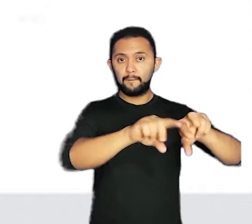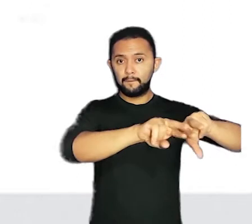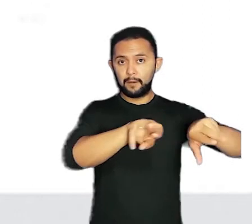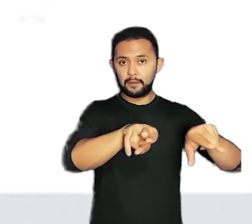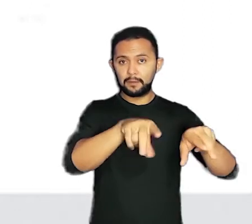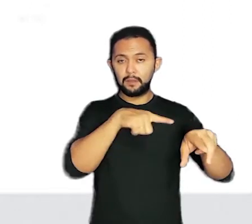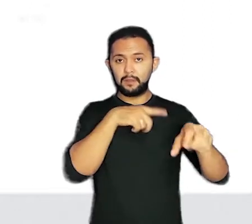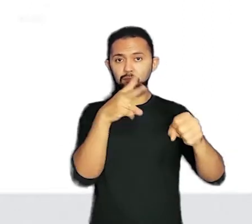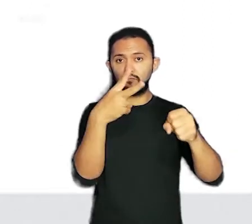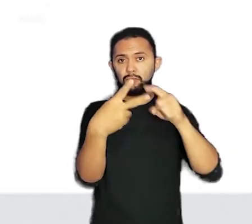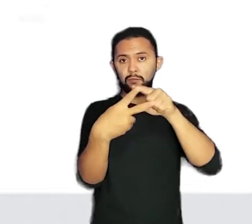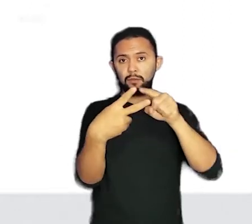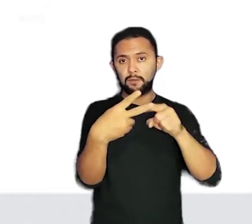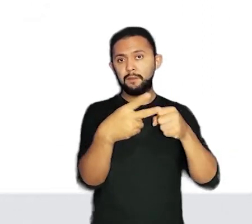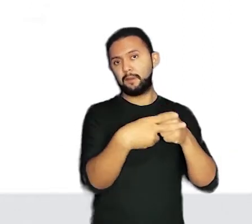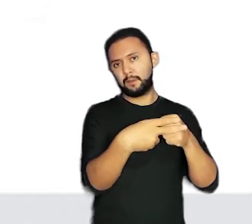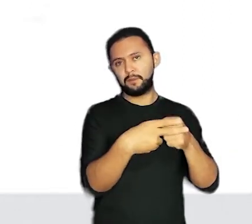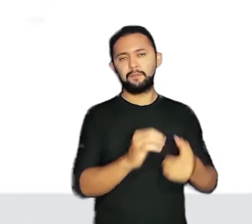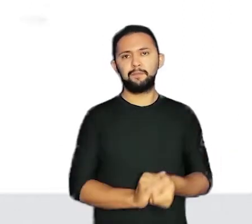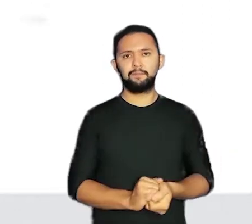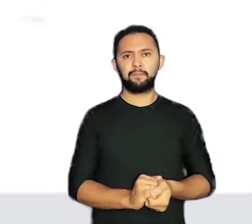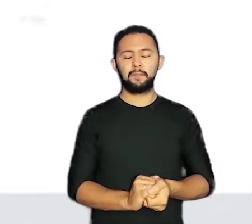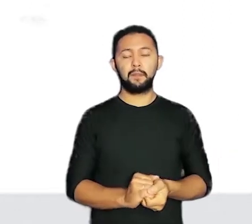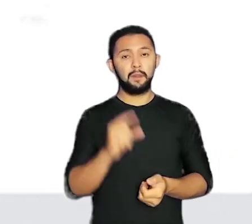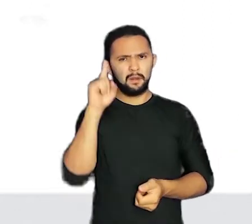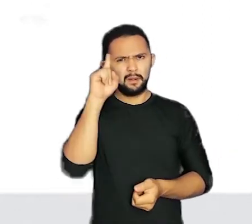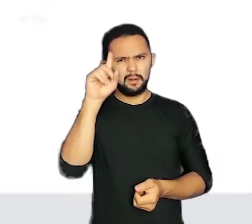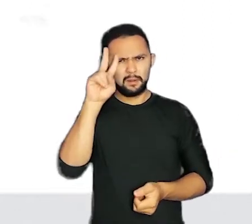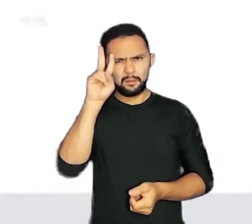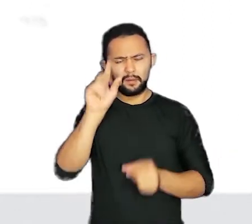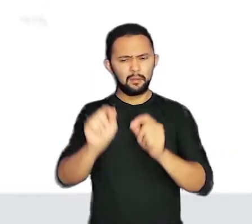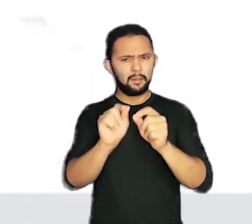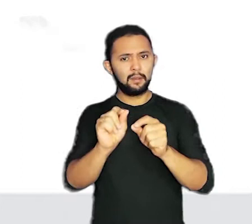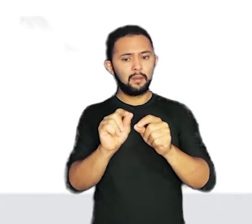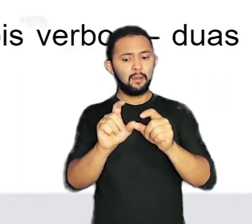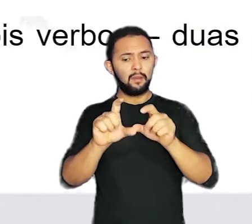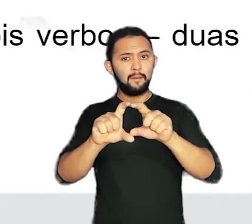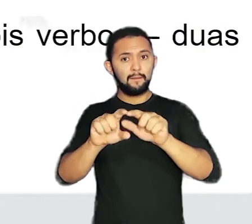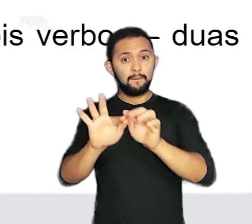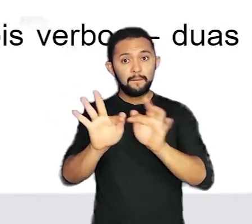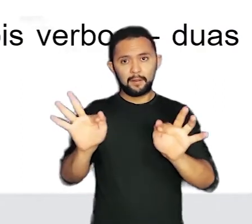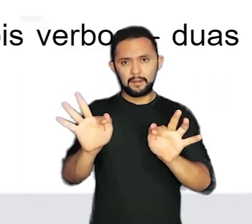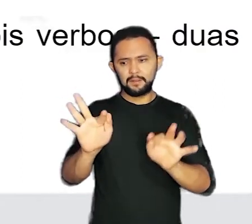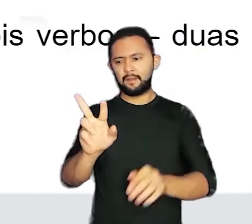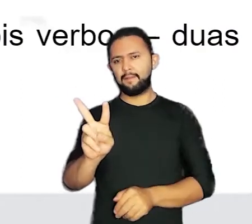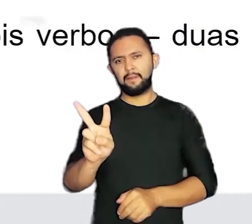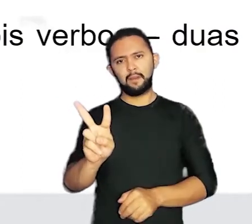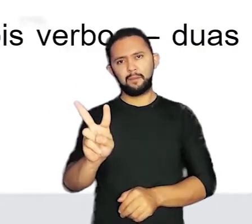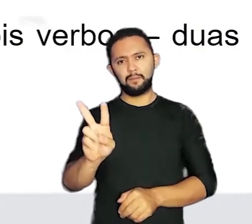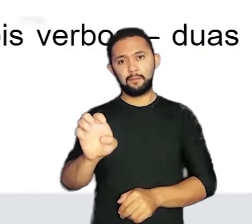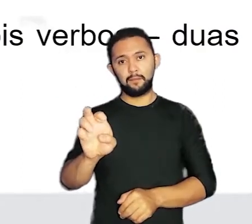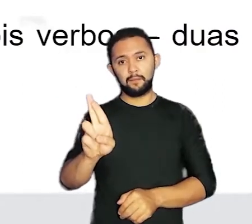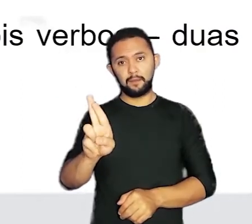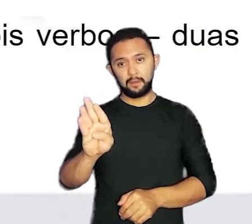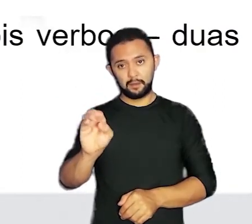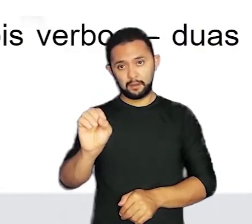formado por mais de uma oração, tá? Lembrando que oração é mesma coisa de verbo. Então, o número de verbo é o que define o